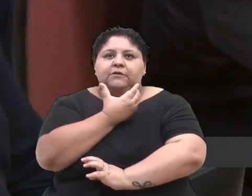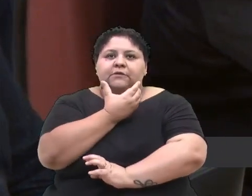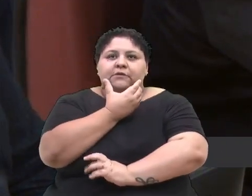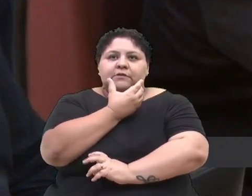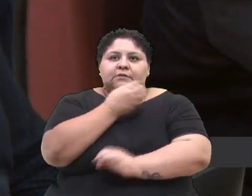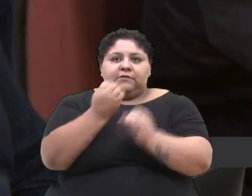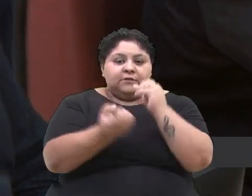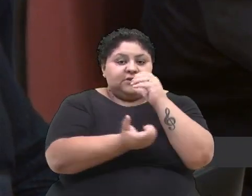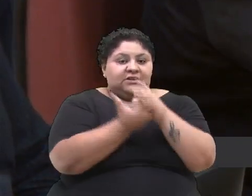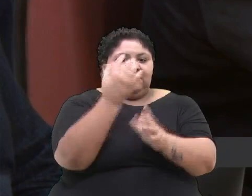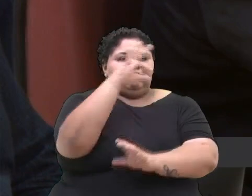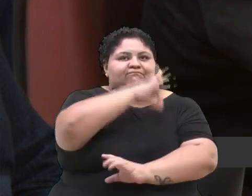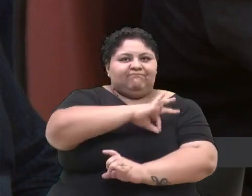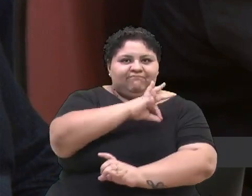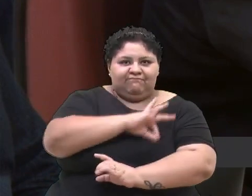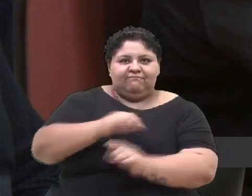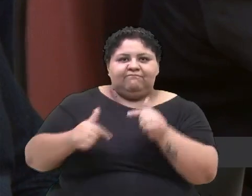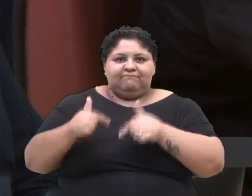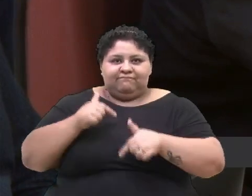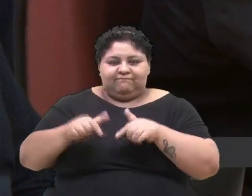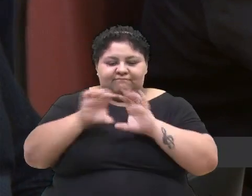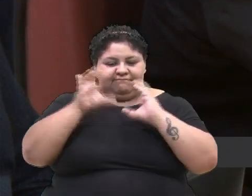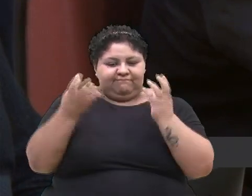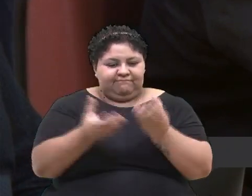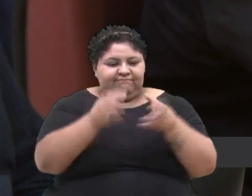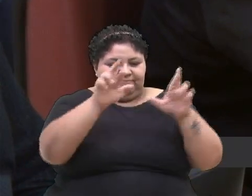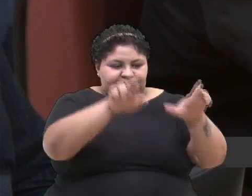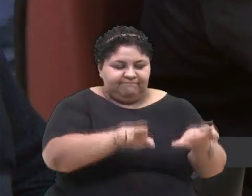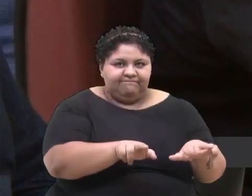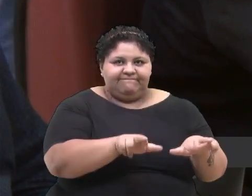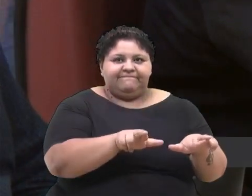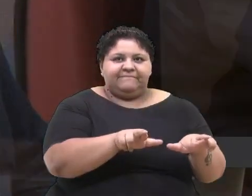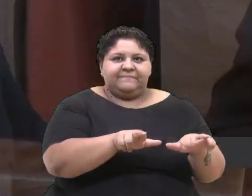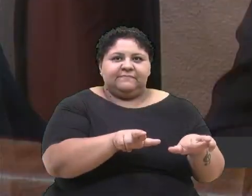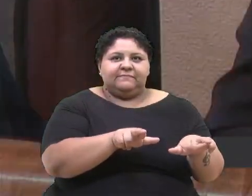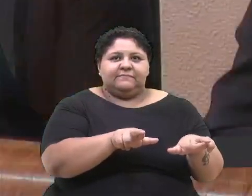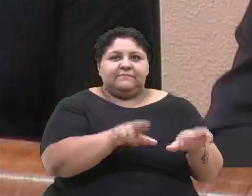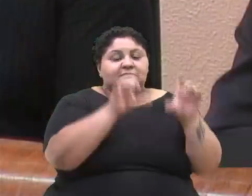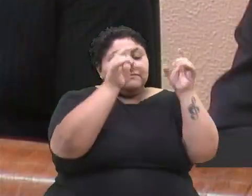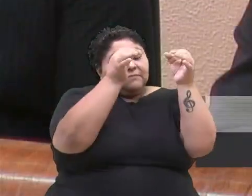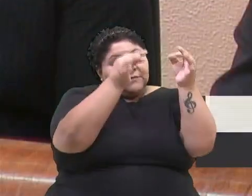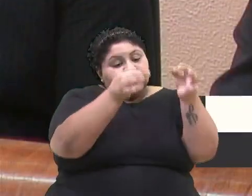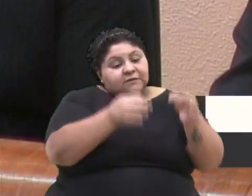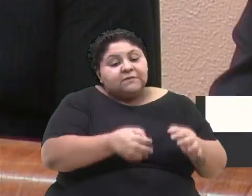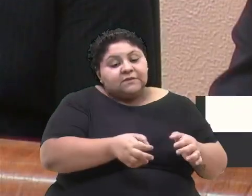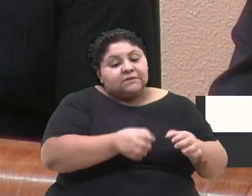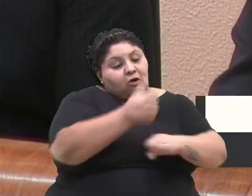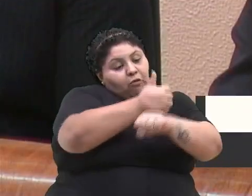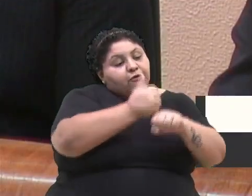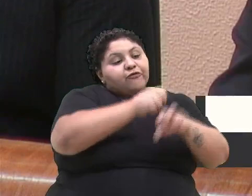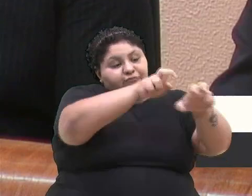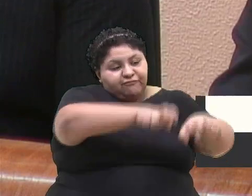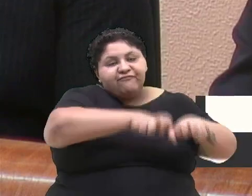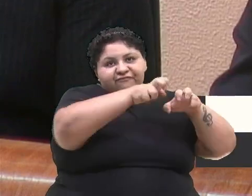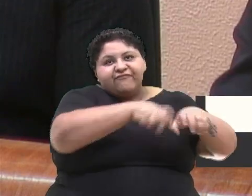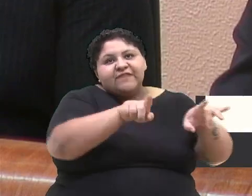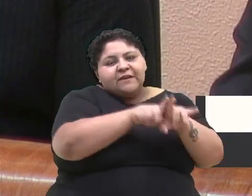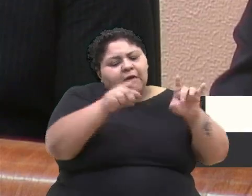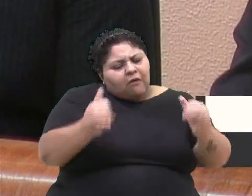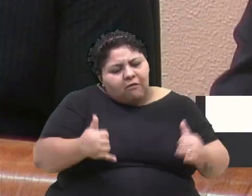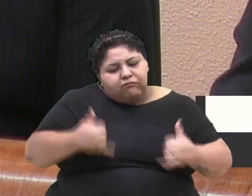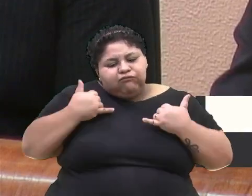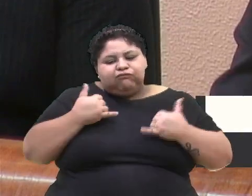de renda e trabalho à comunidade da região, em especial aos agricultores, sendo um orgulho